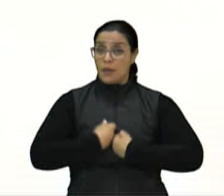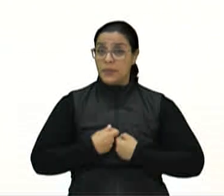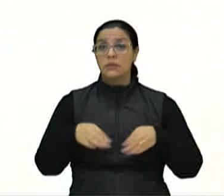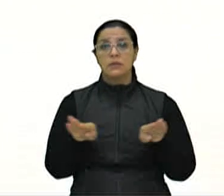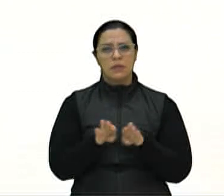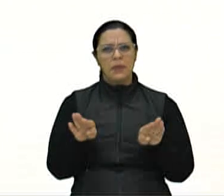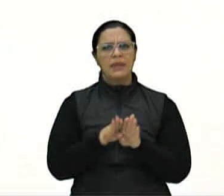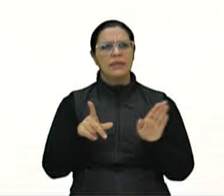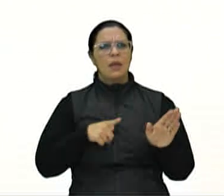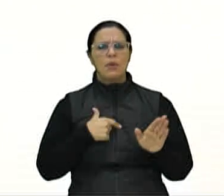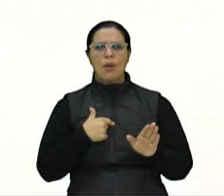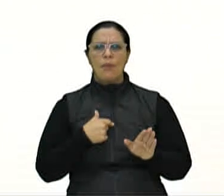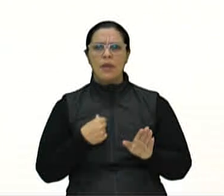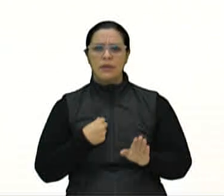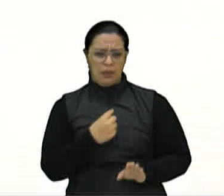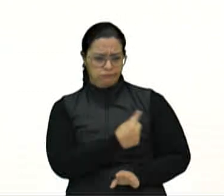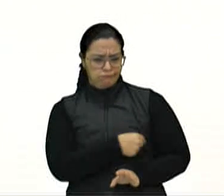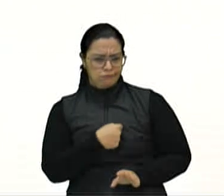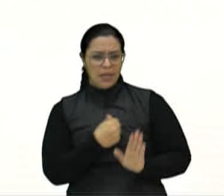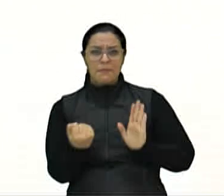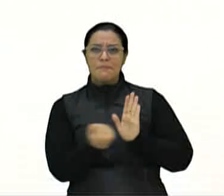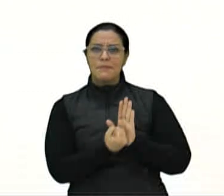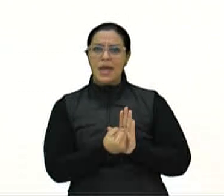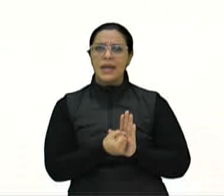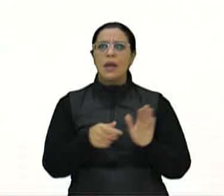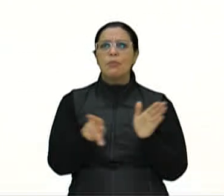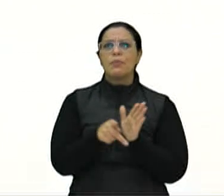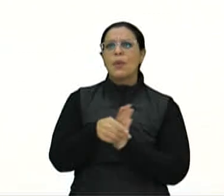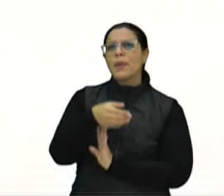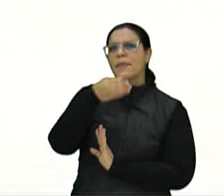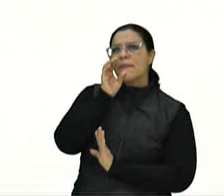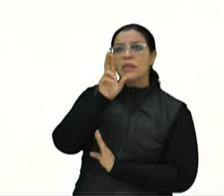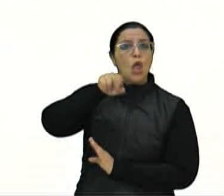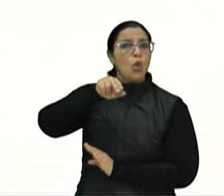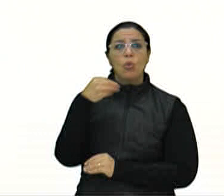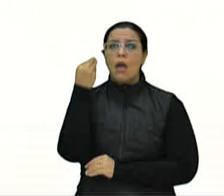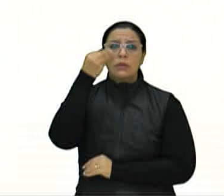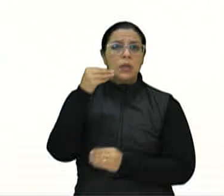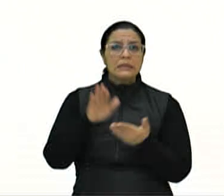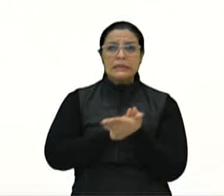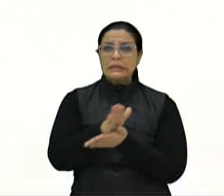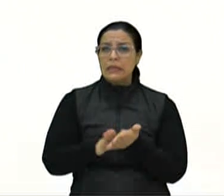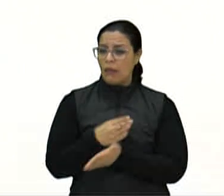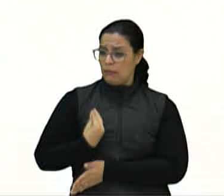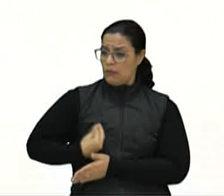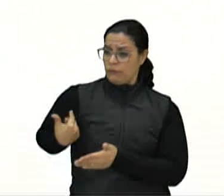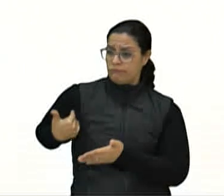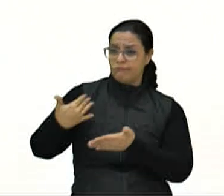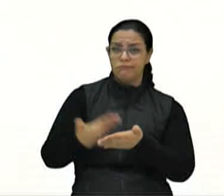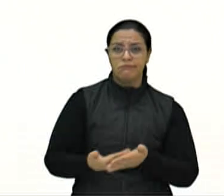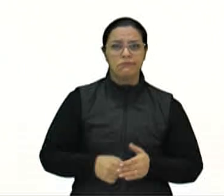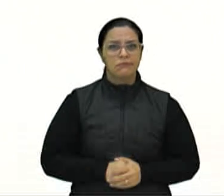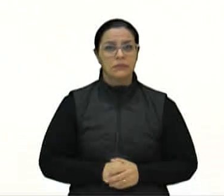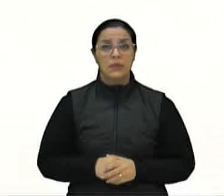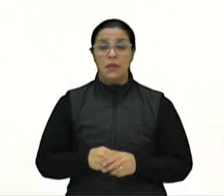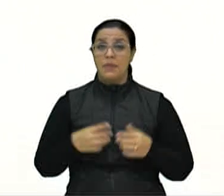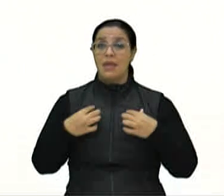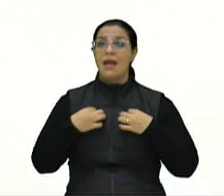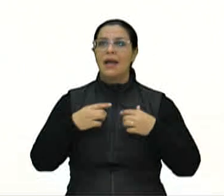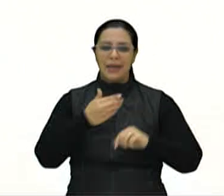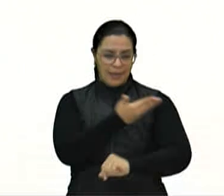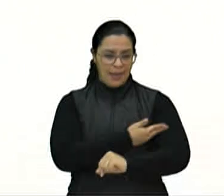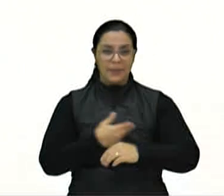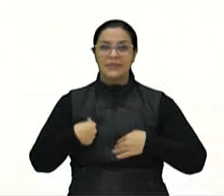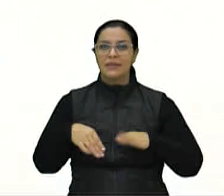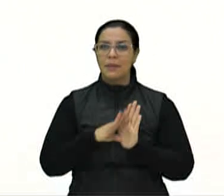traz lembrete de bebida, que jamais pus na boca nesta vida. Em minha